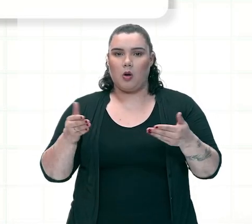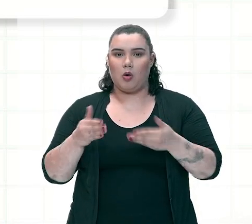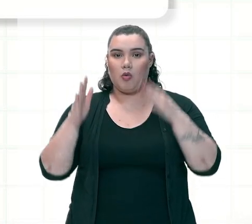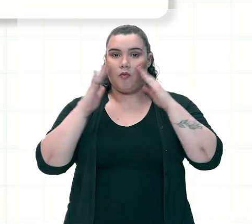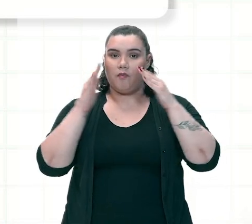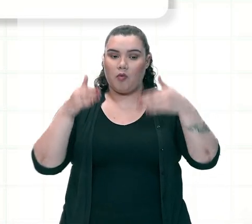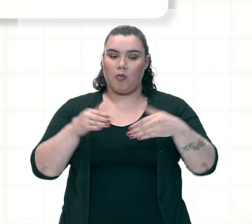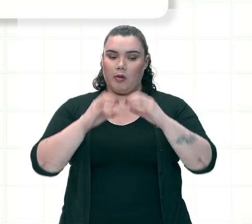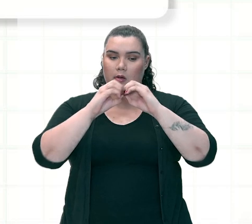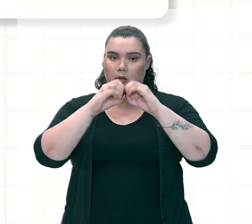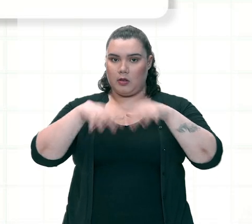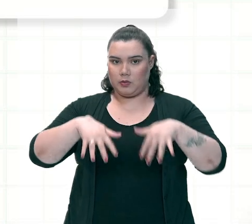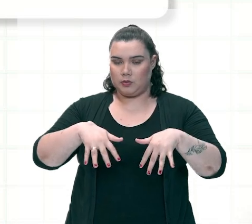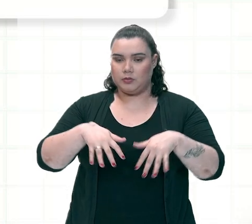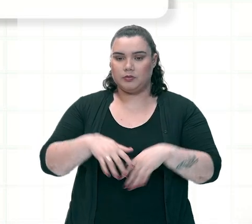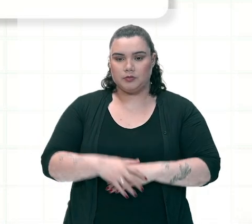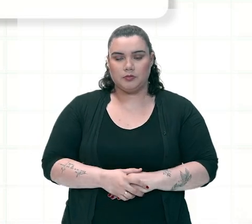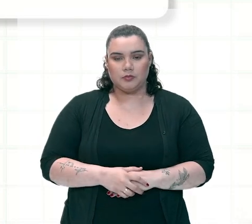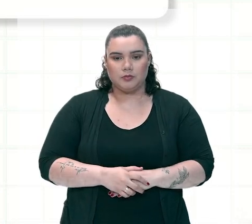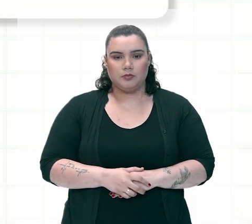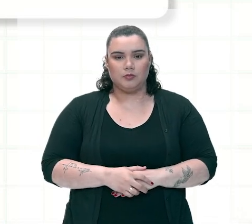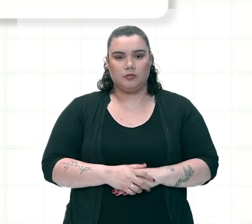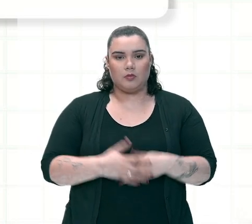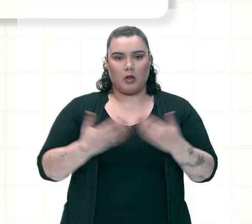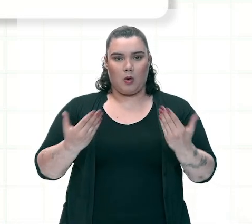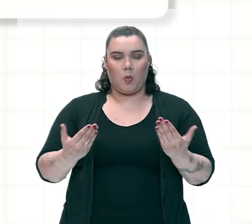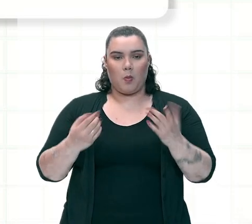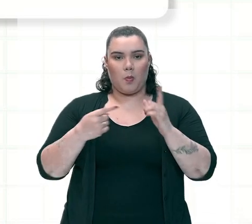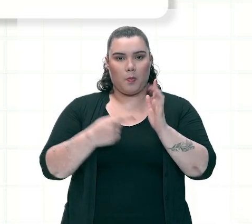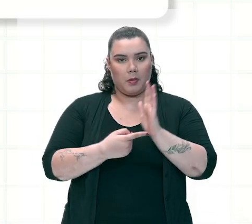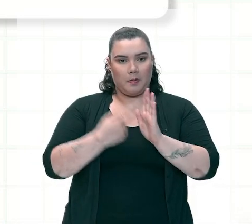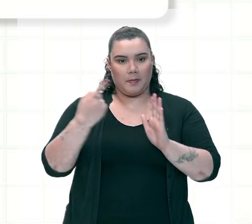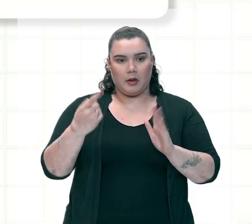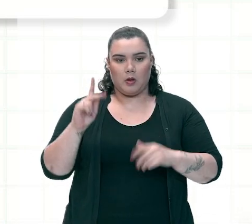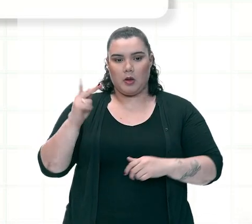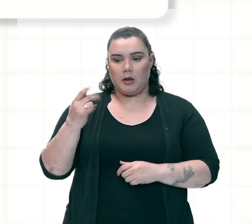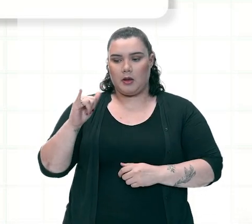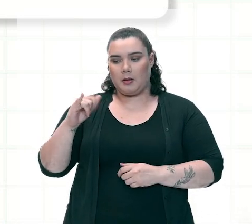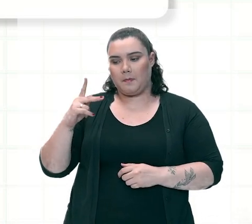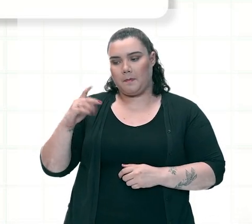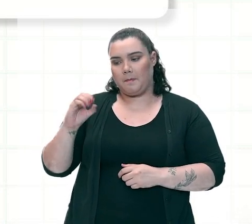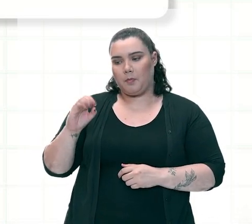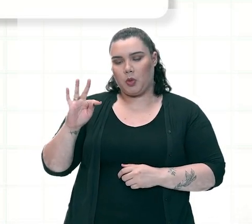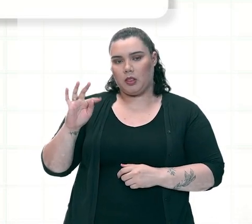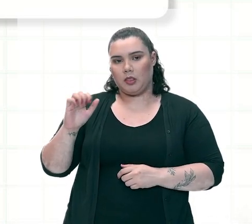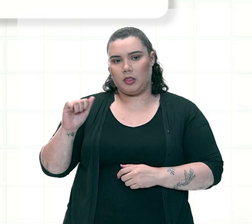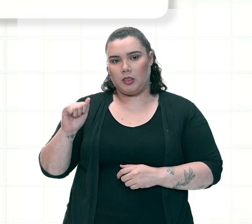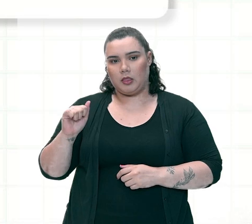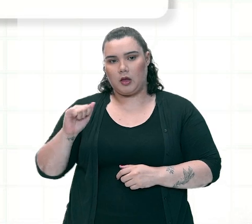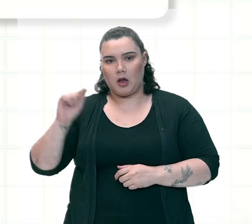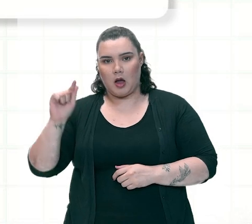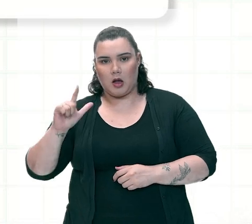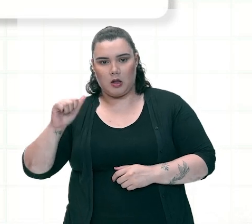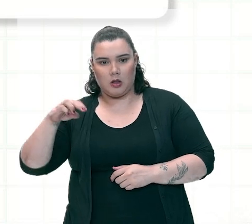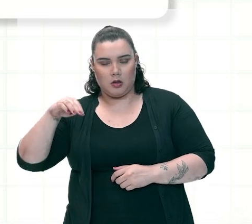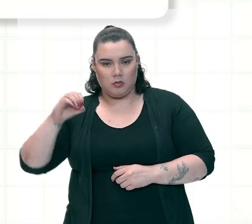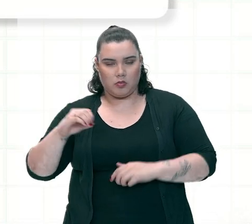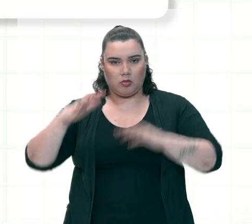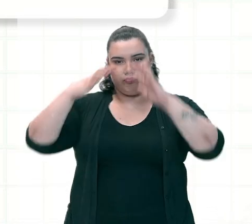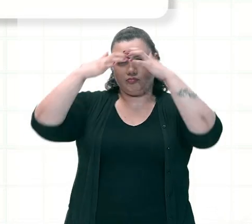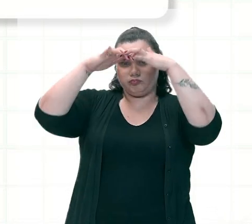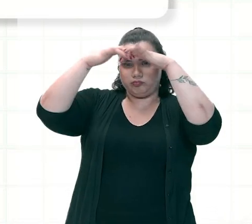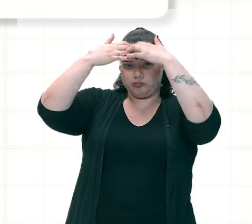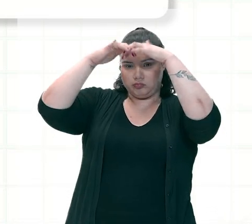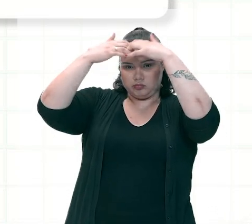aí as glândulas. Então, primeiro nós temos o hipotálamo, né, essa glândula aí localizada nessa região aí do encéfalo, por